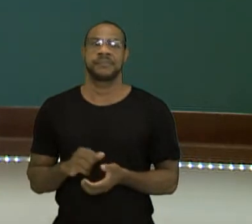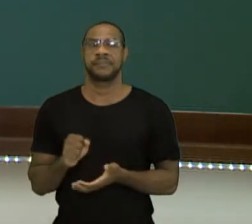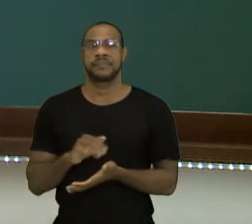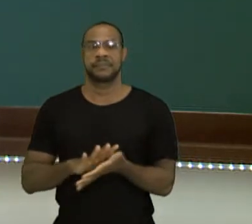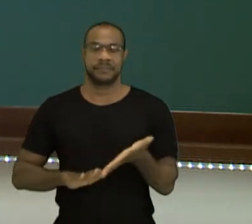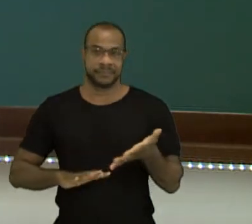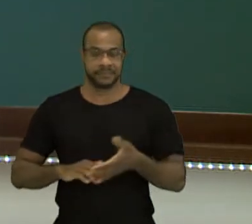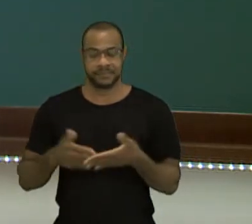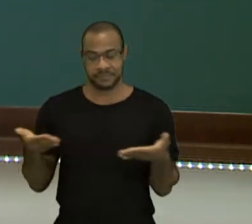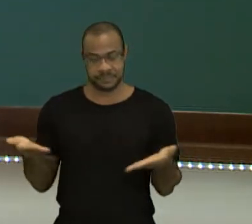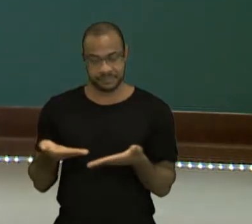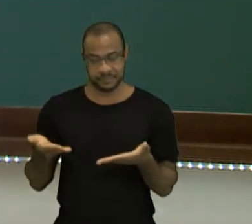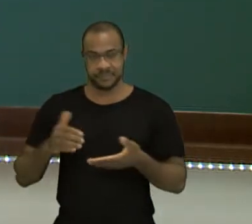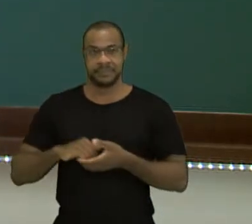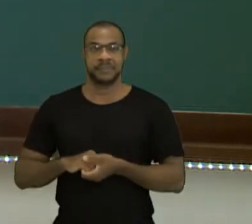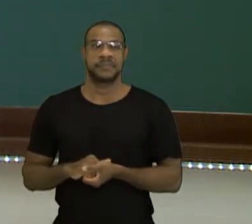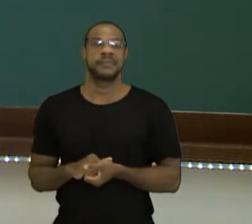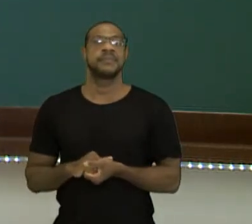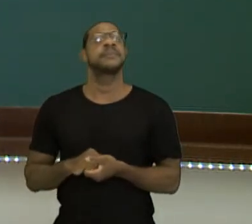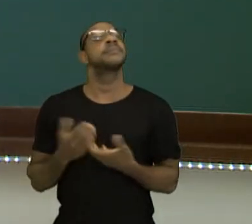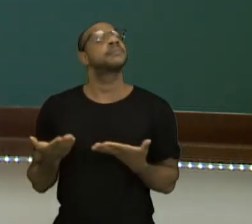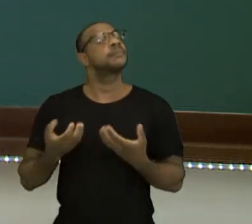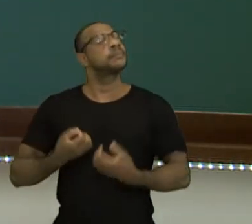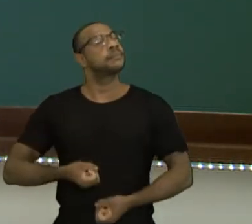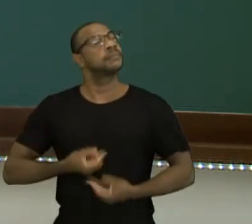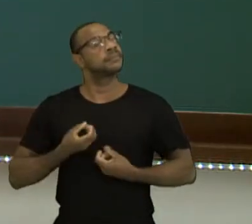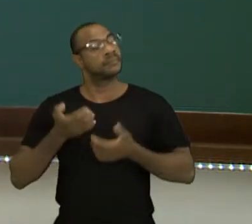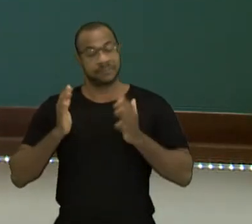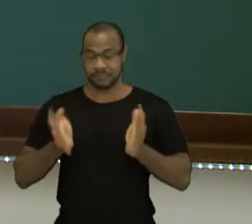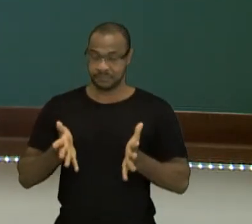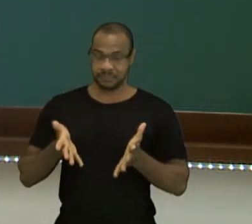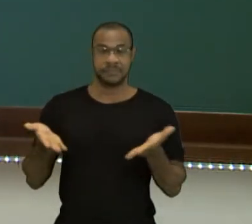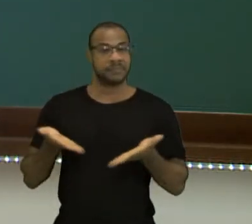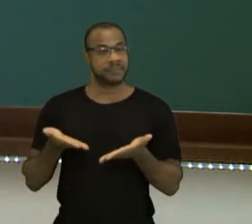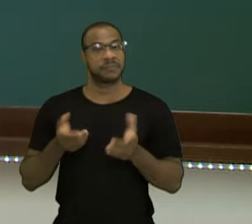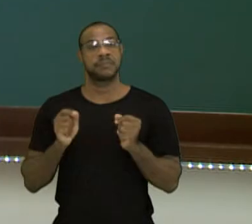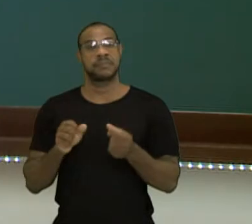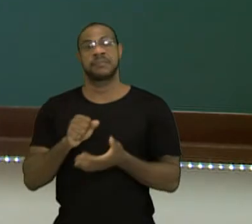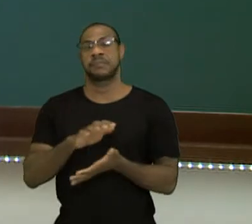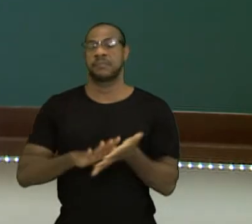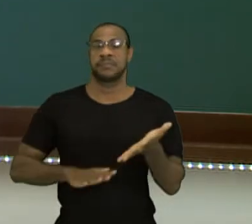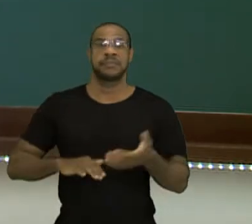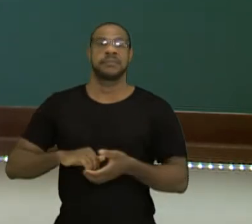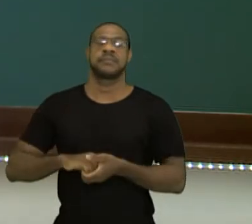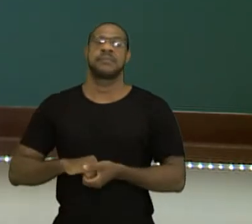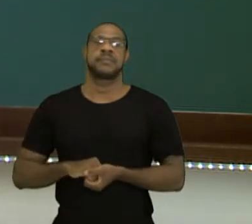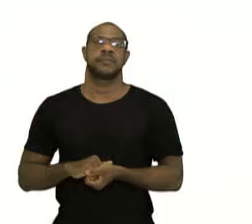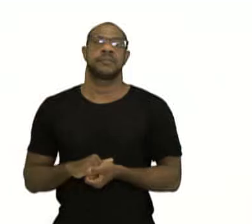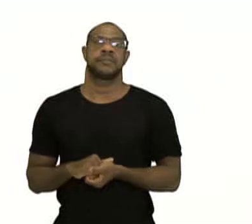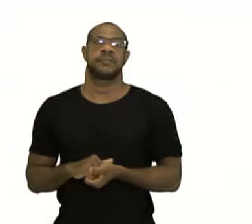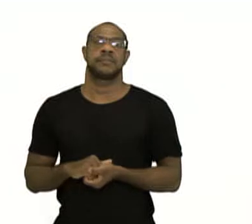Actividade. Agora que hablamos de poesia, vamos a uma outra atividade. Aqui, ó.